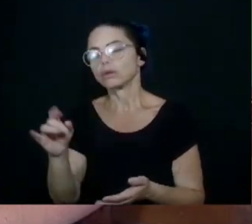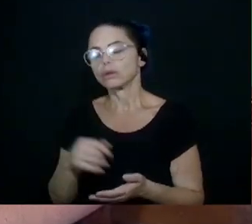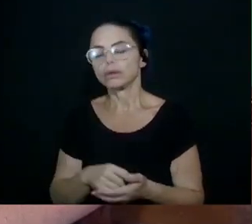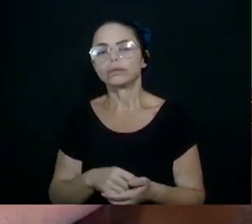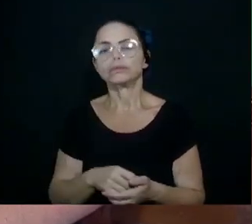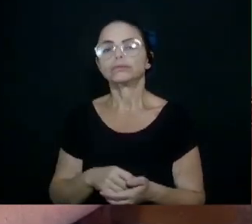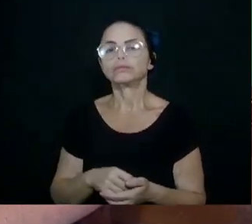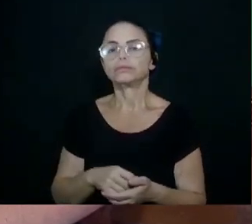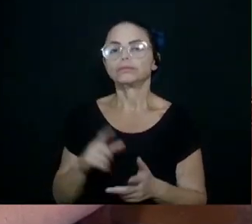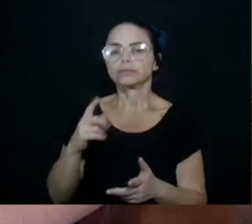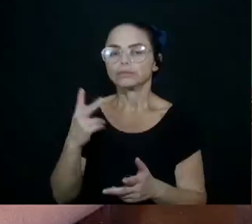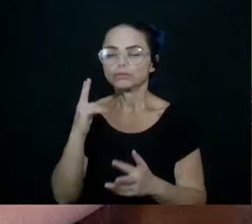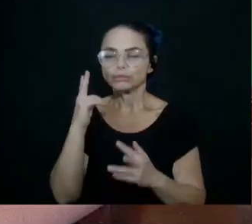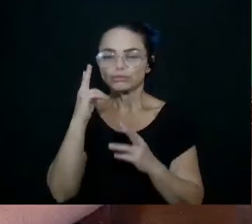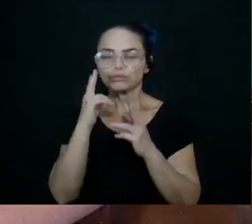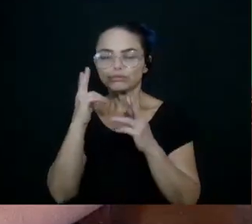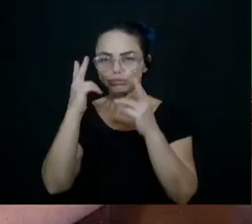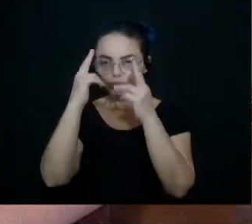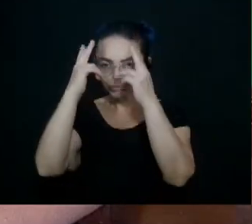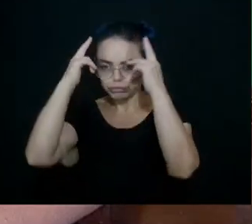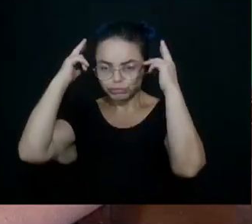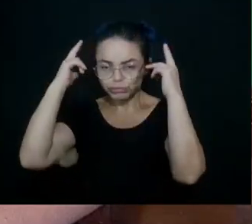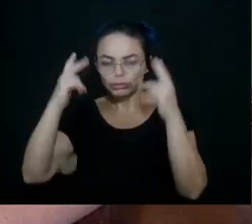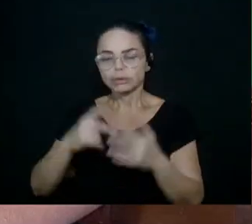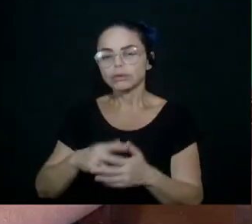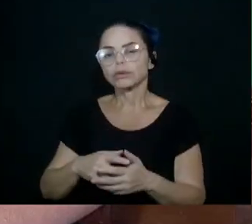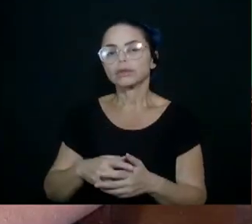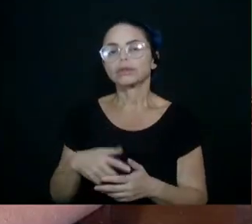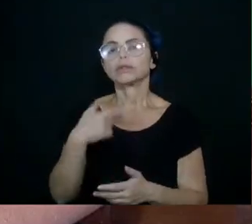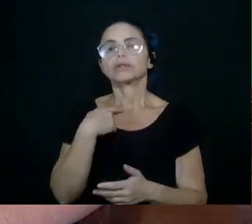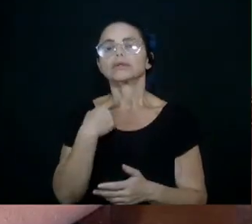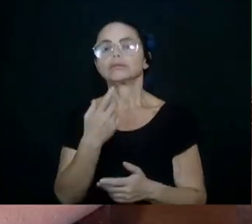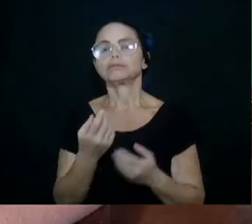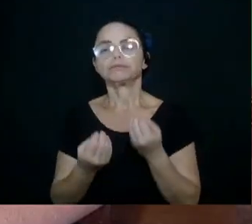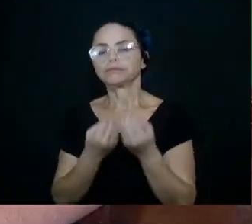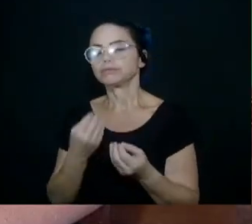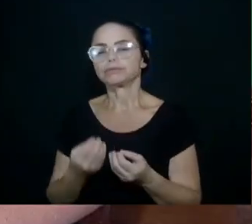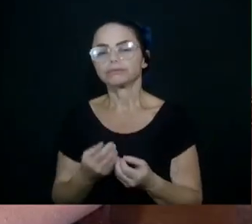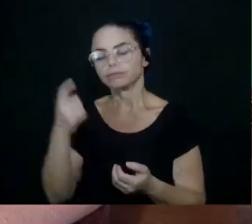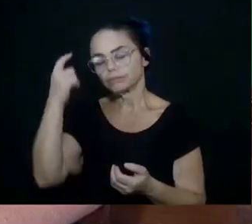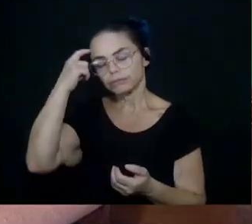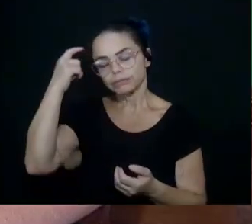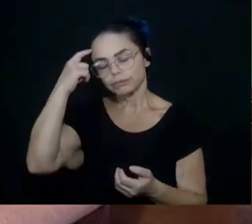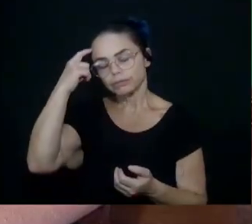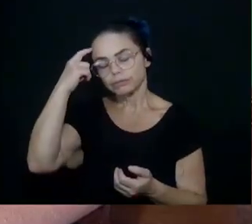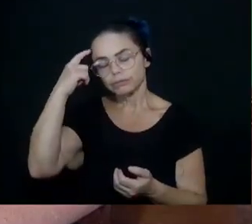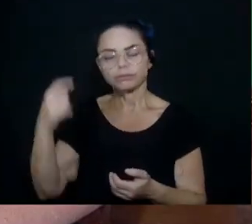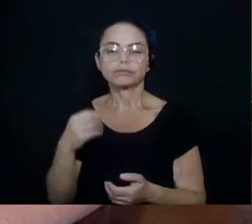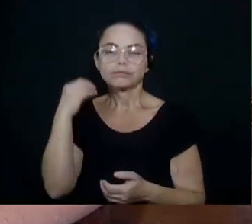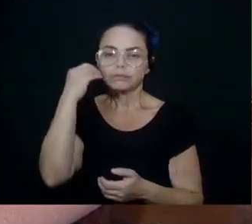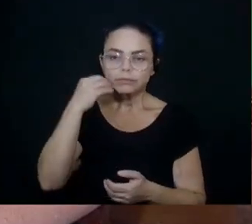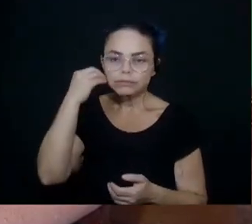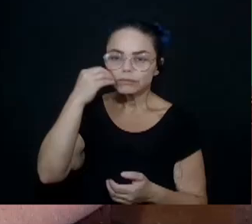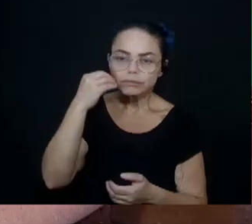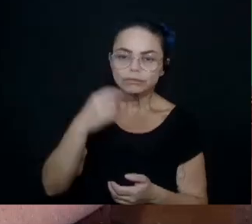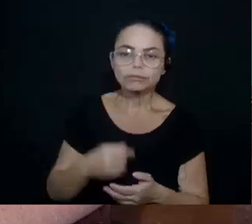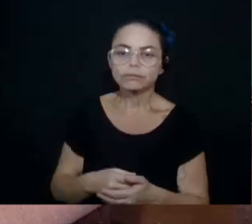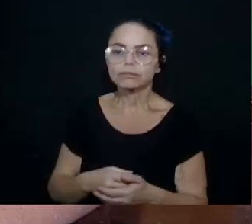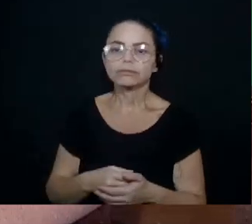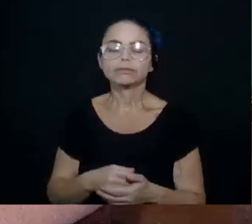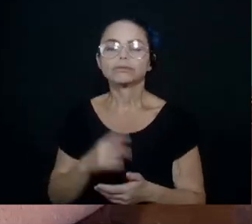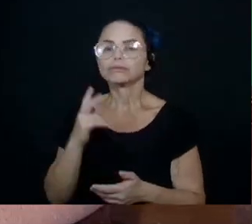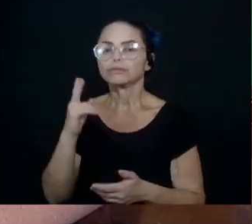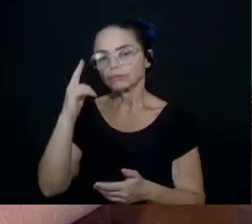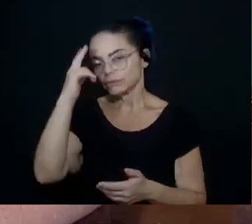de cortar, sair como a pessoa quer. Como que você pensou nessa experiência que vai além do corte, além